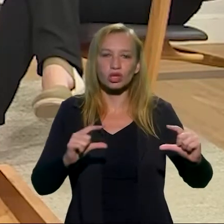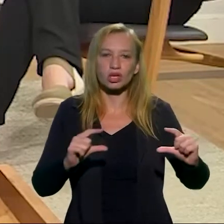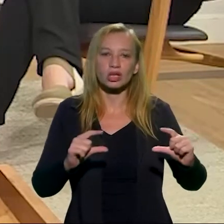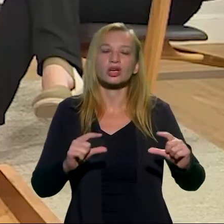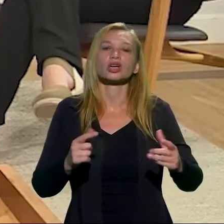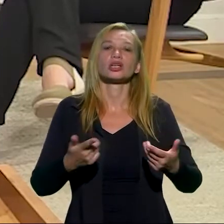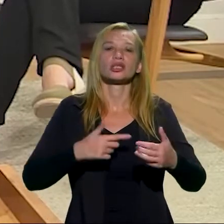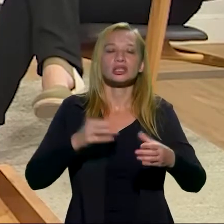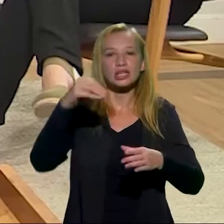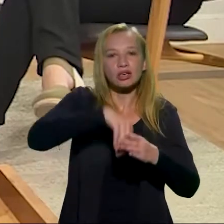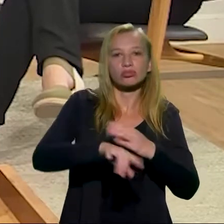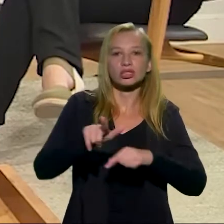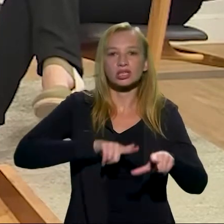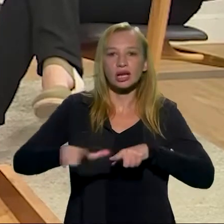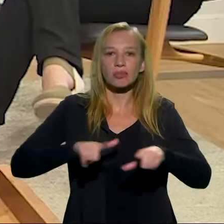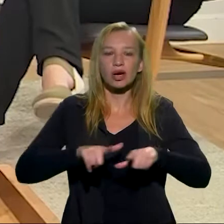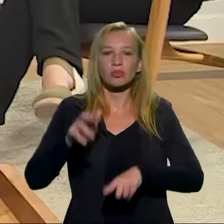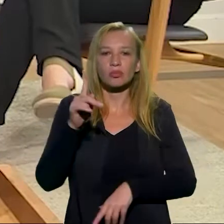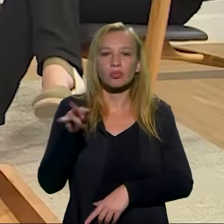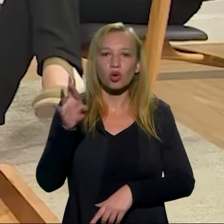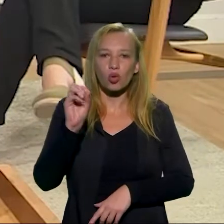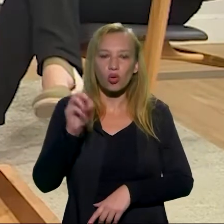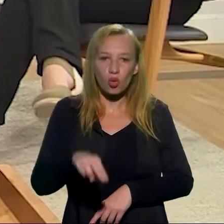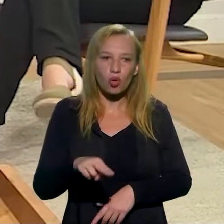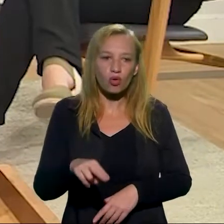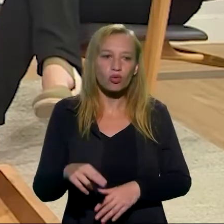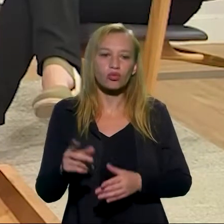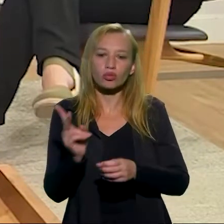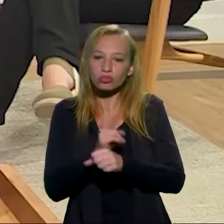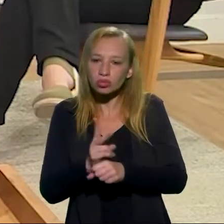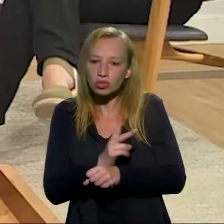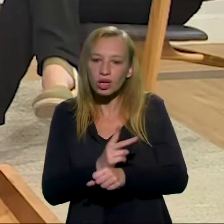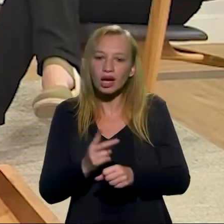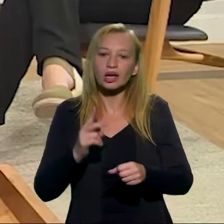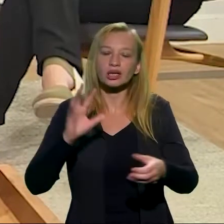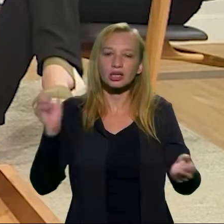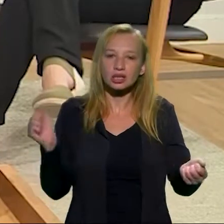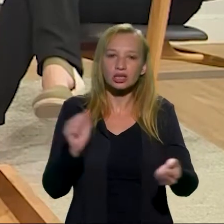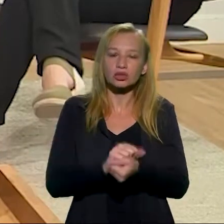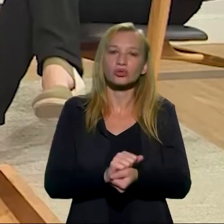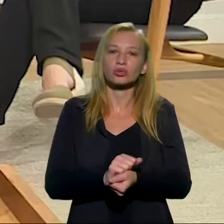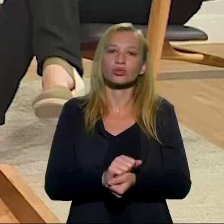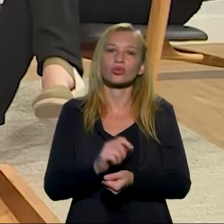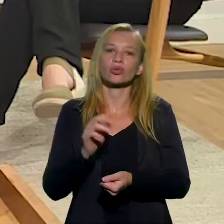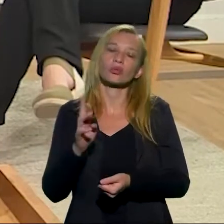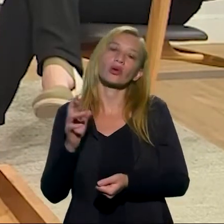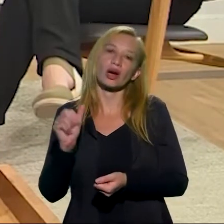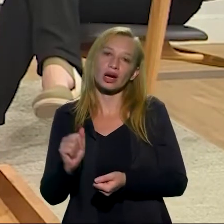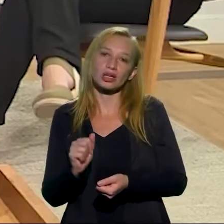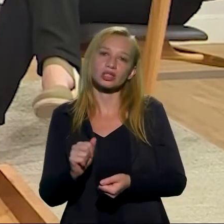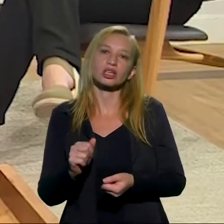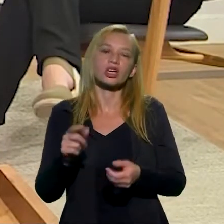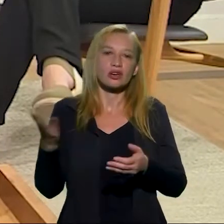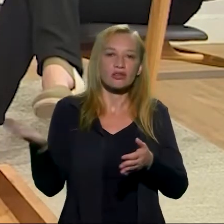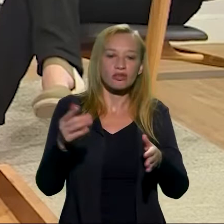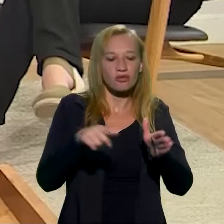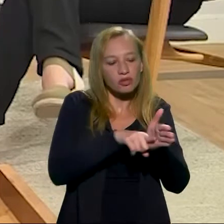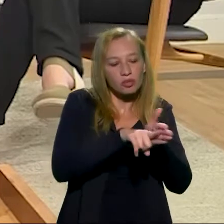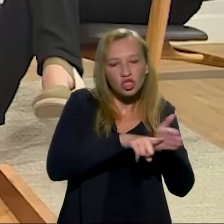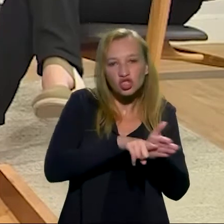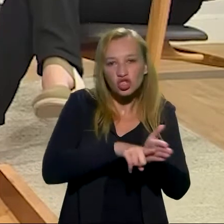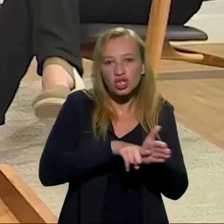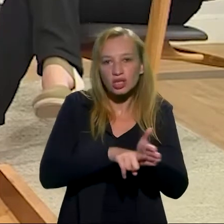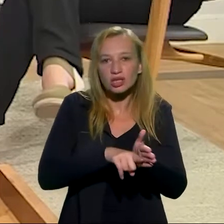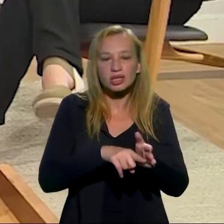Então, dentro desse trabalho do Procomp, a gente foi buscar e a Copead entrou na história. Ela veio fazer a pesquisa